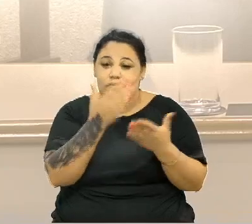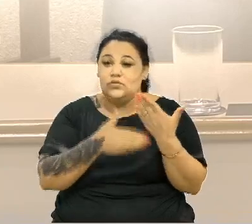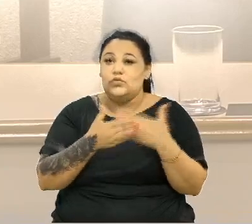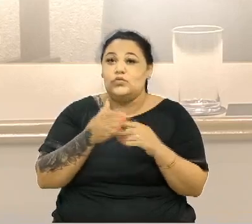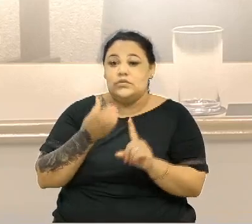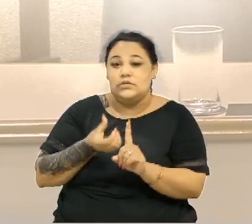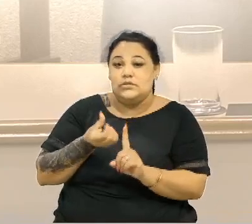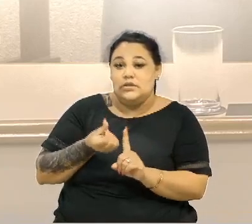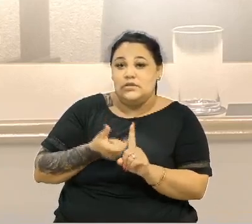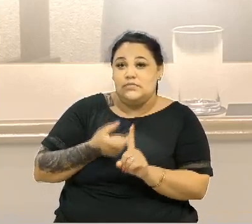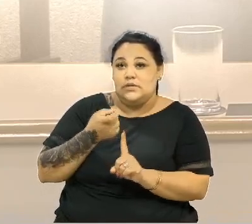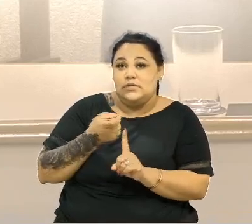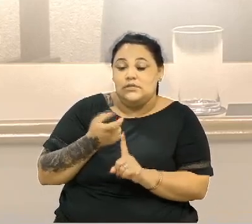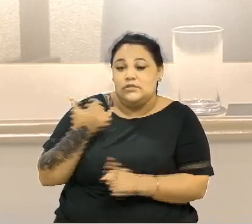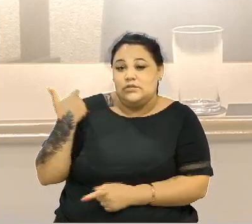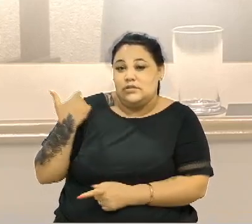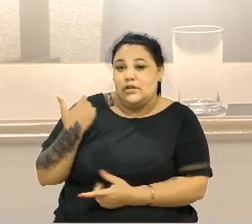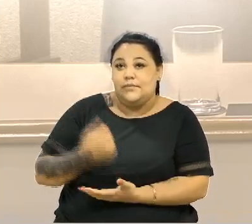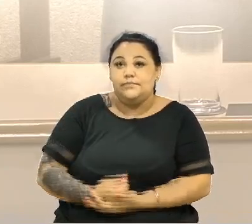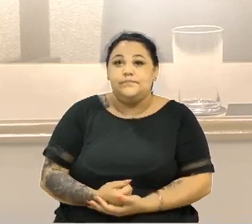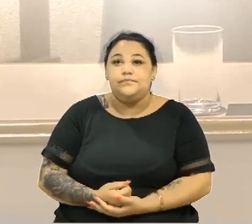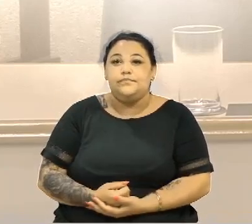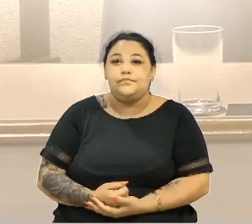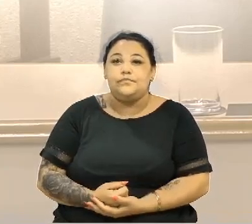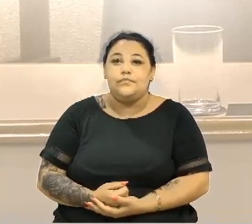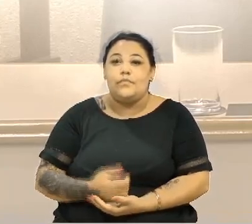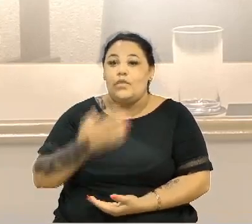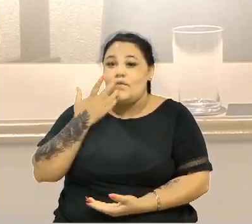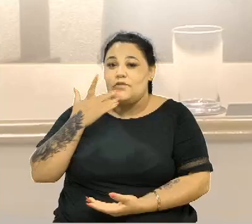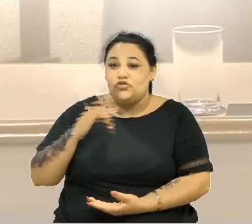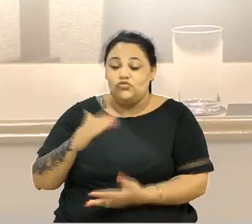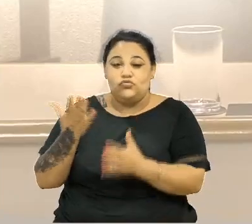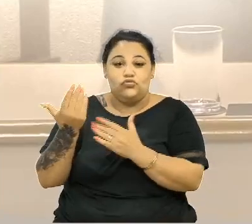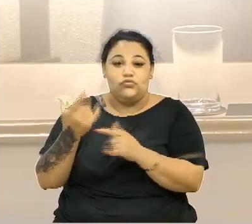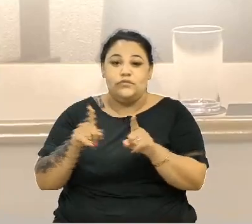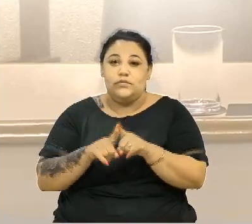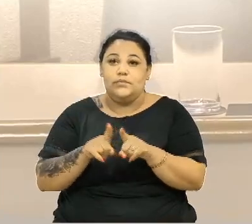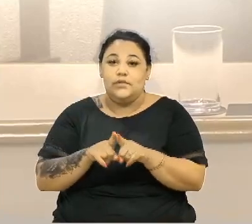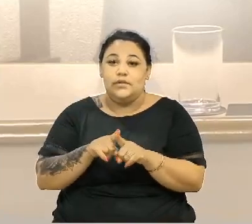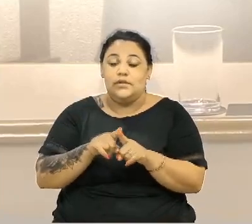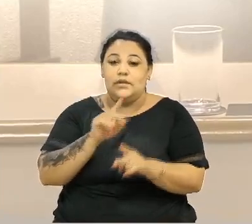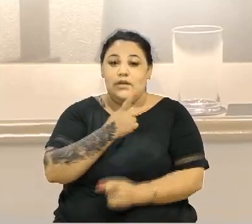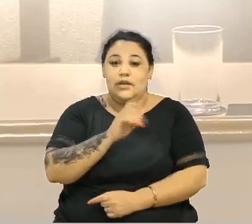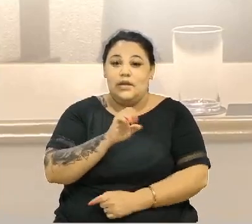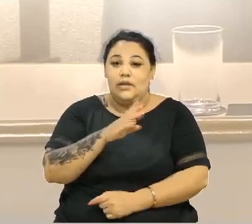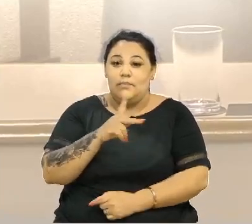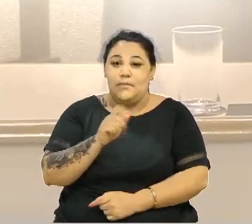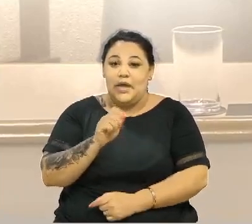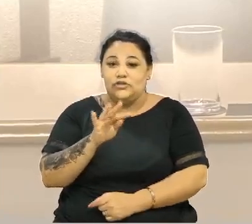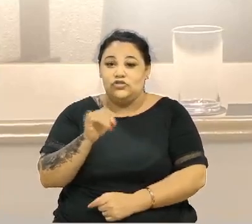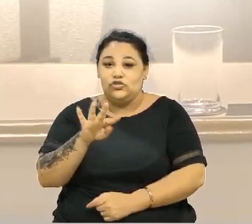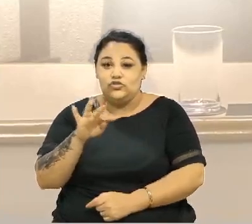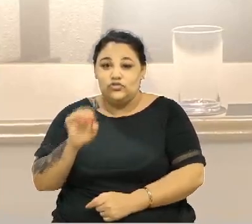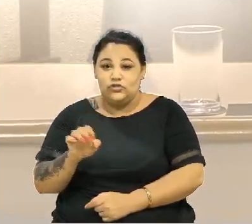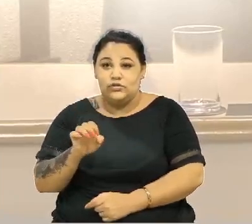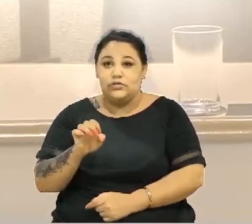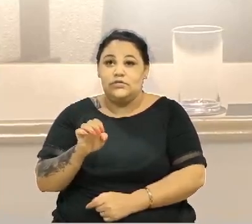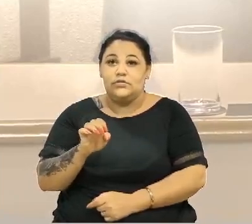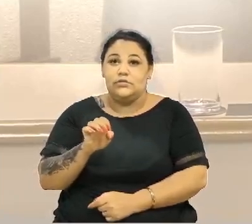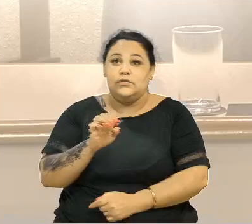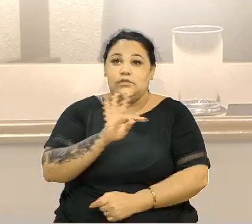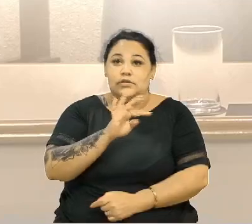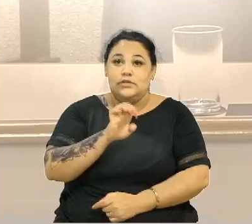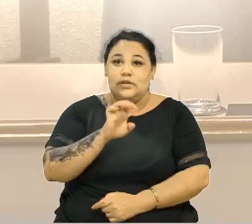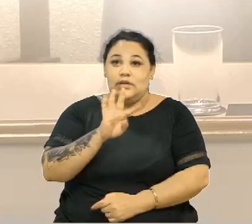meses de idade, calendário de rotina infantil e adolescente, hepatite B, tétano e febre amarela,